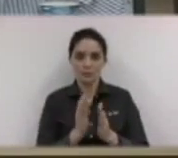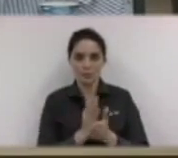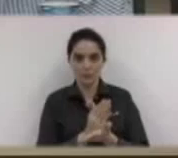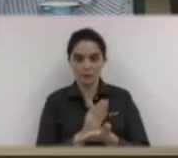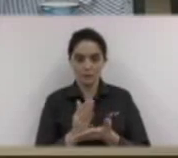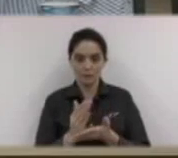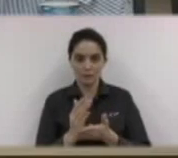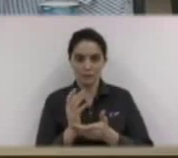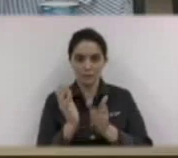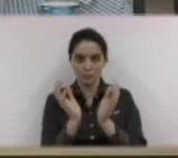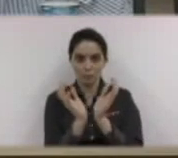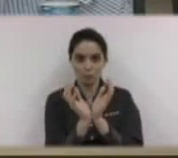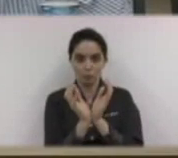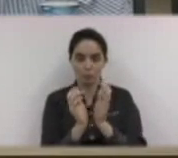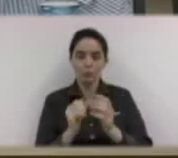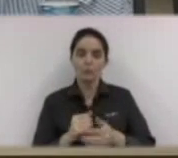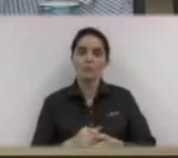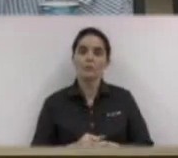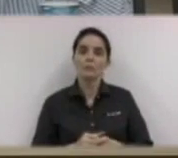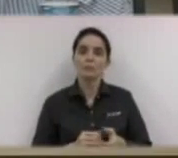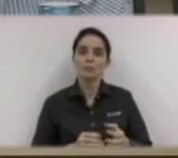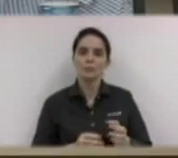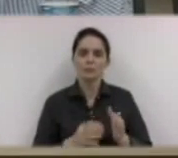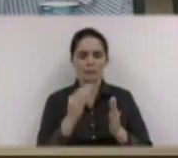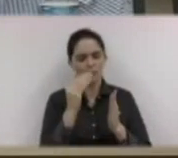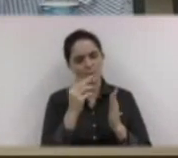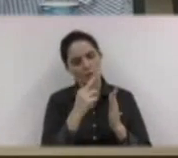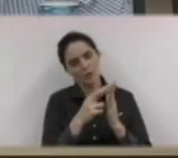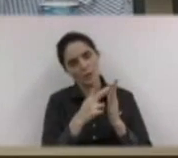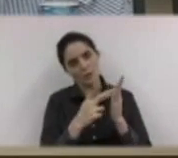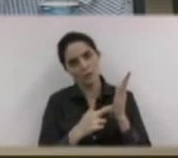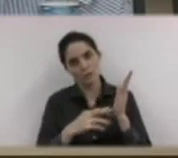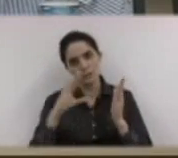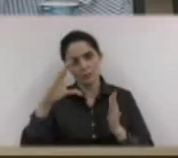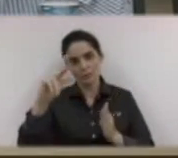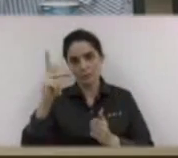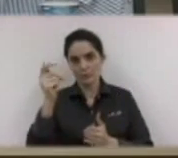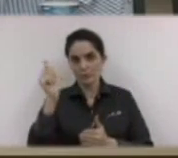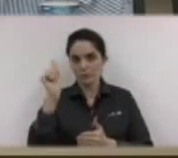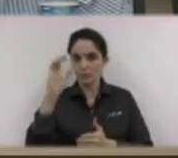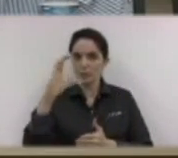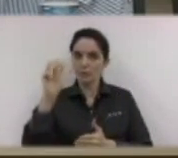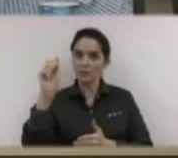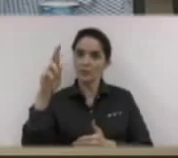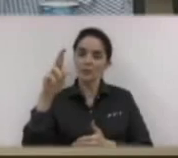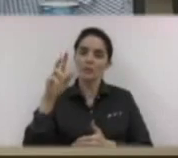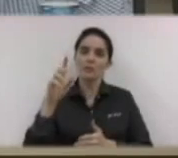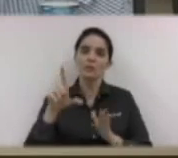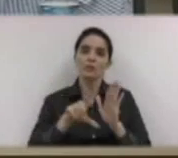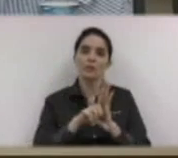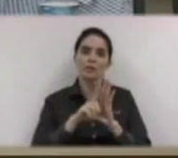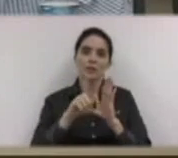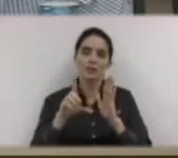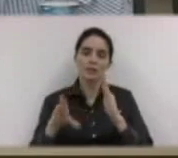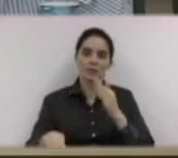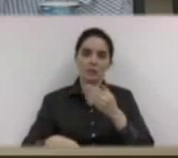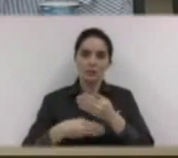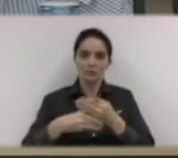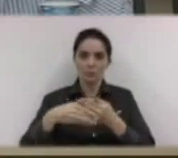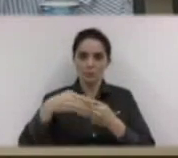de Assuntos Relevantes a acompanhar a regularização das chácaras conforme a Lei Complementar número